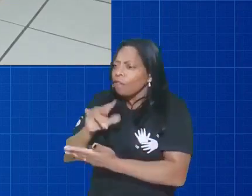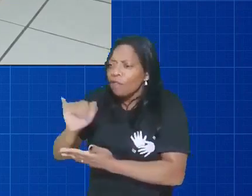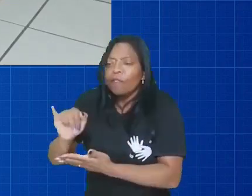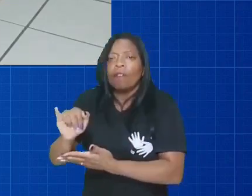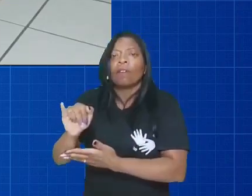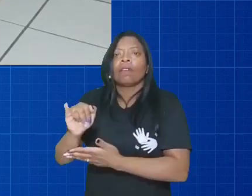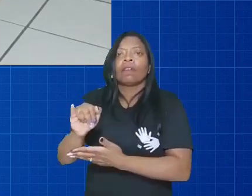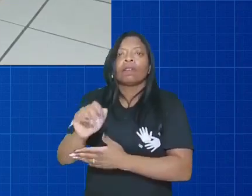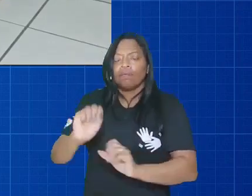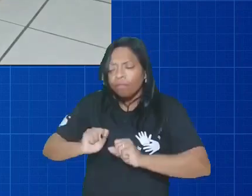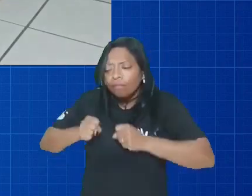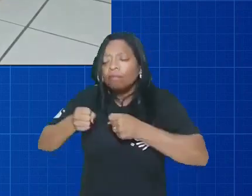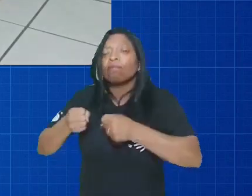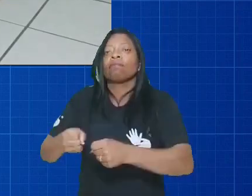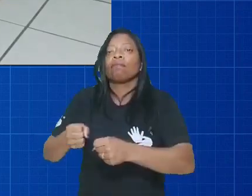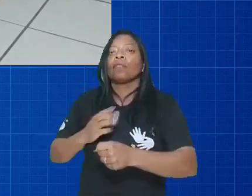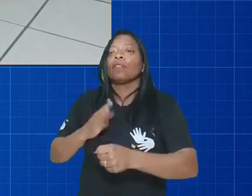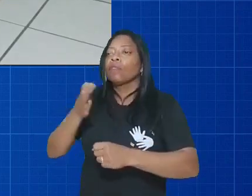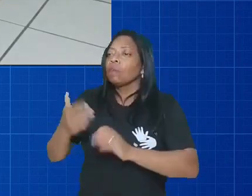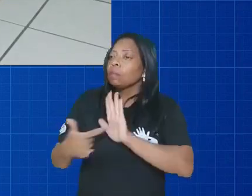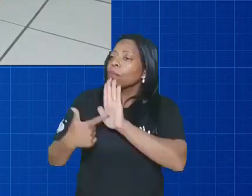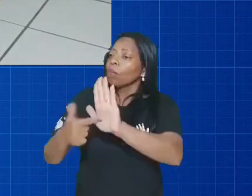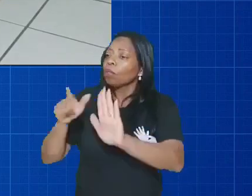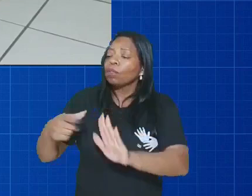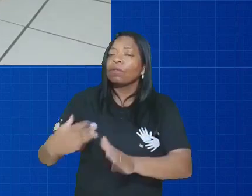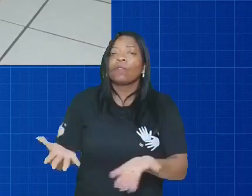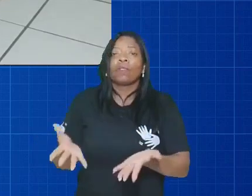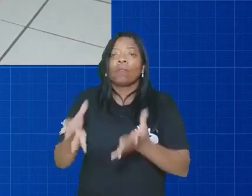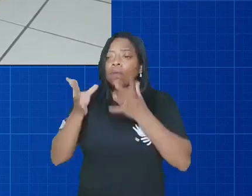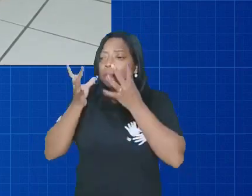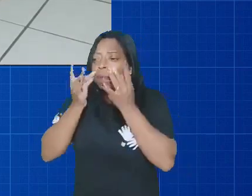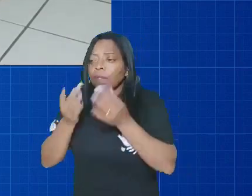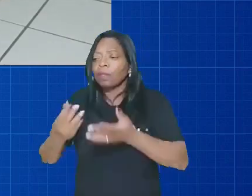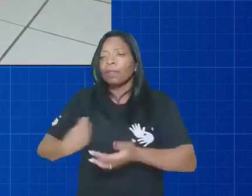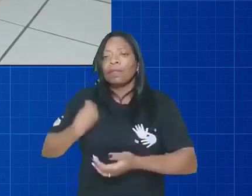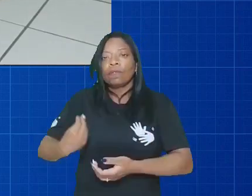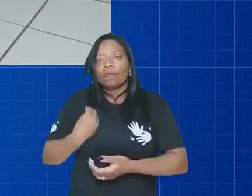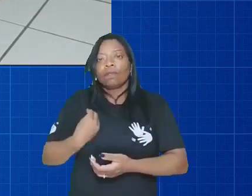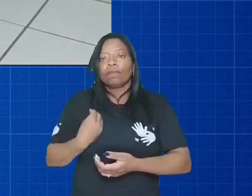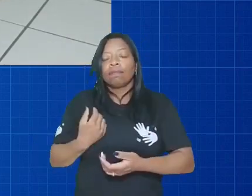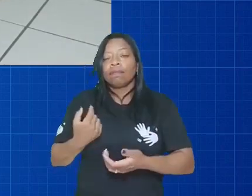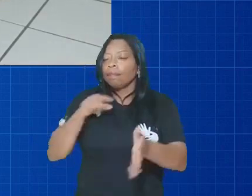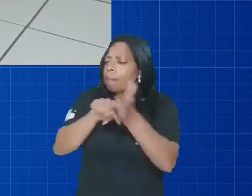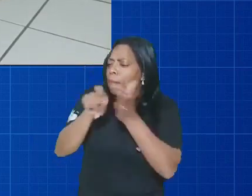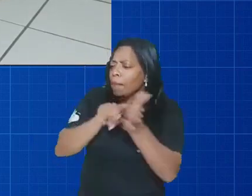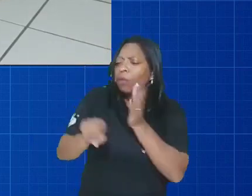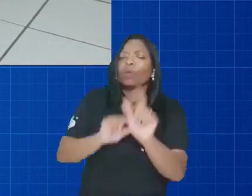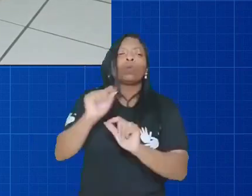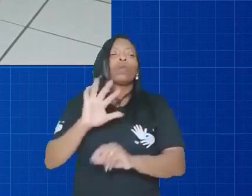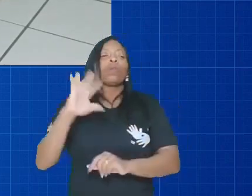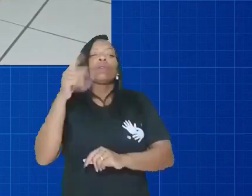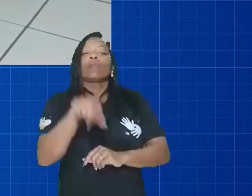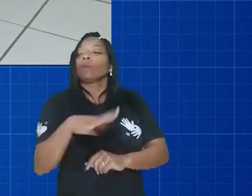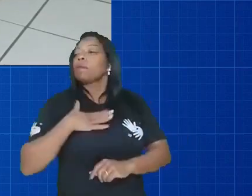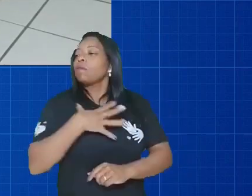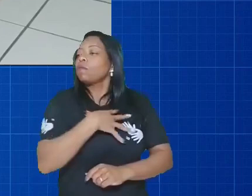esteja presente, conversem, se interesse, né, pelo que está acontecendo com o seu filho, com a sua filha. Então,